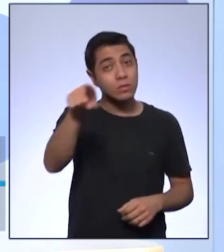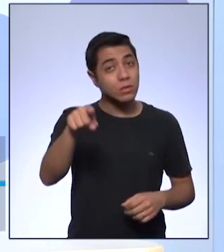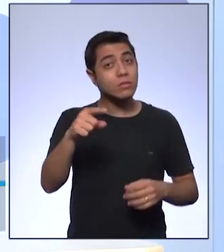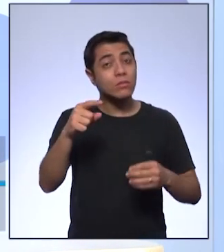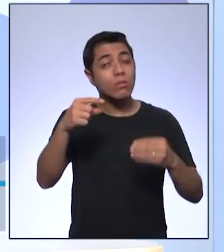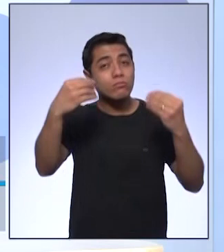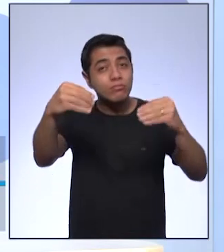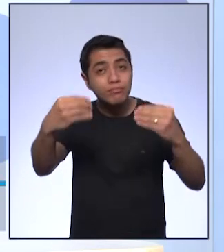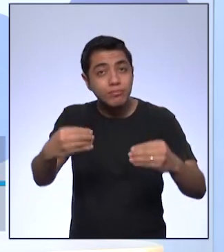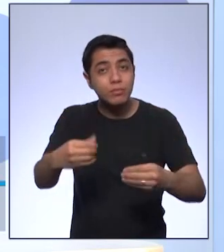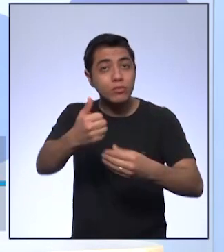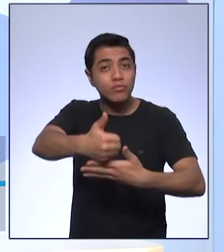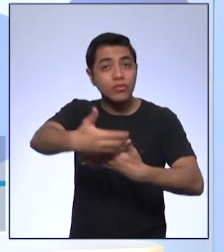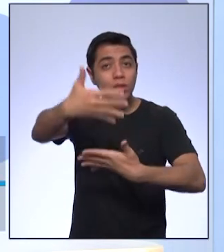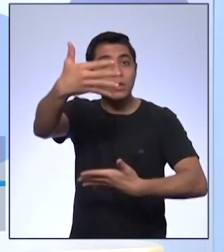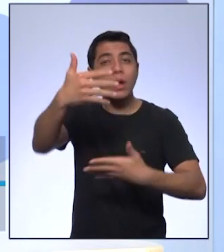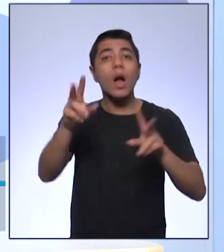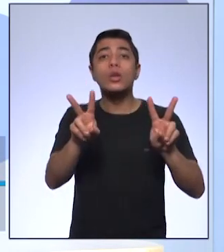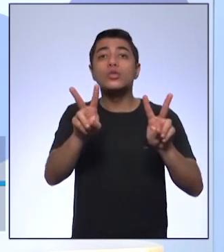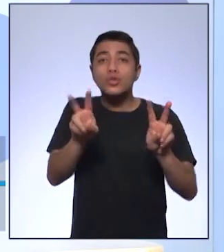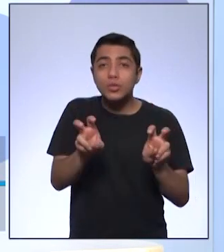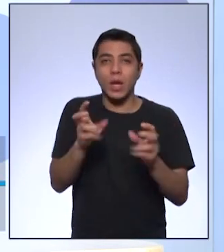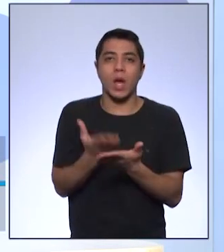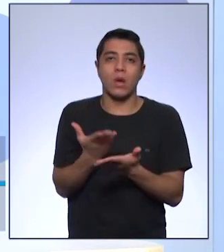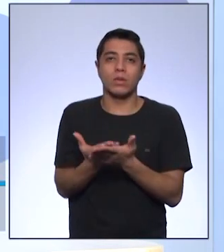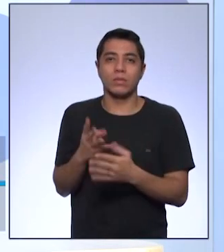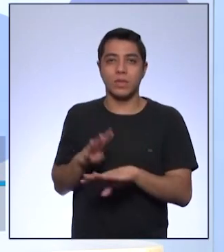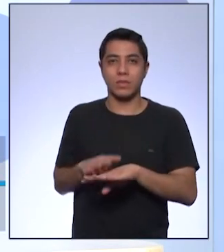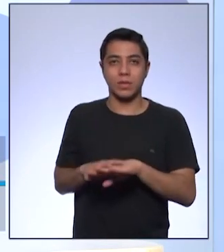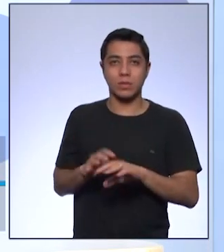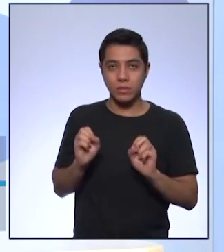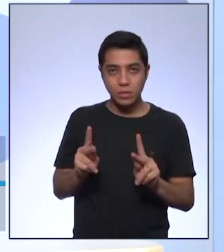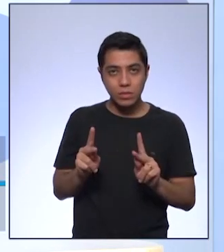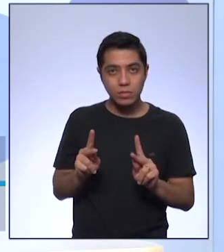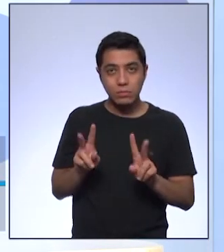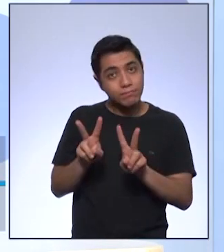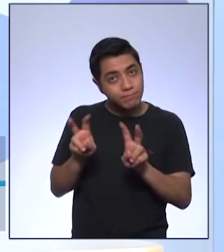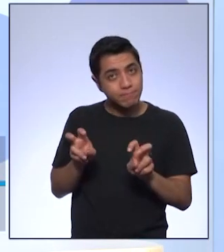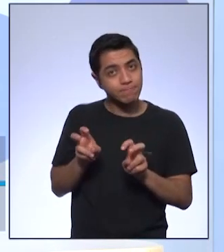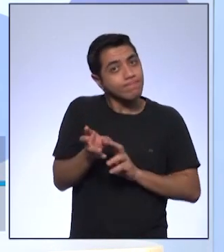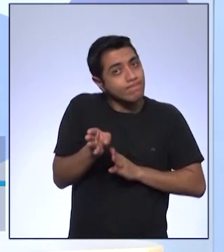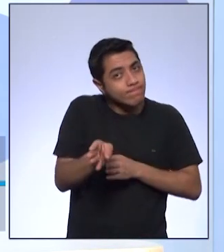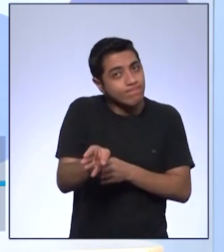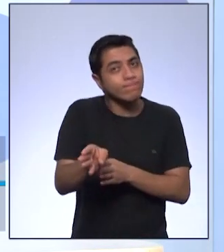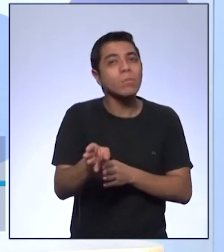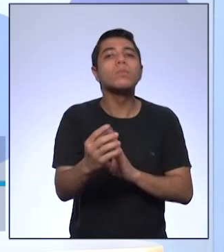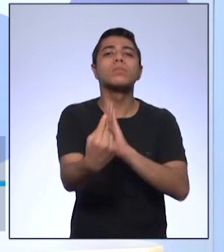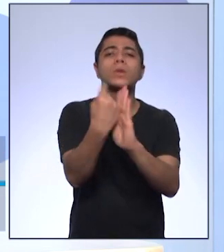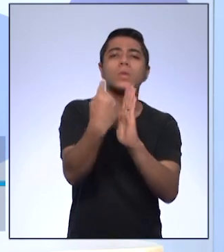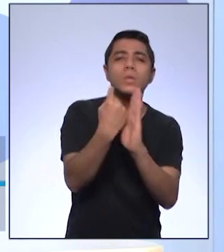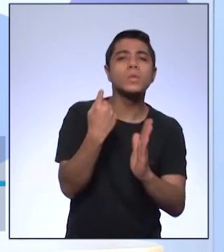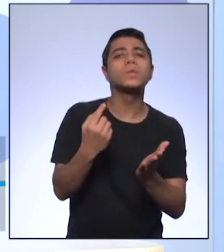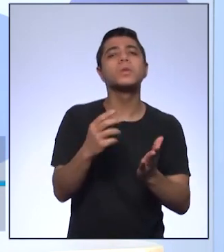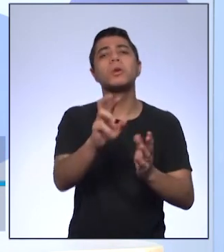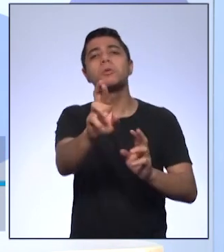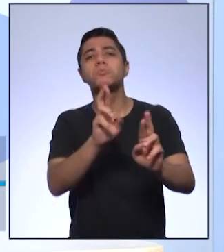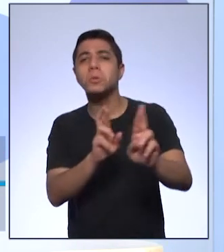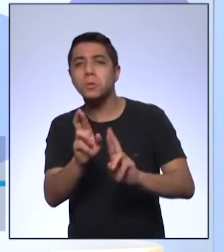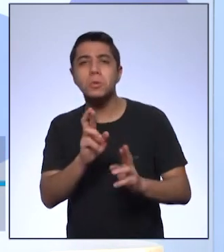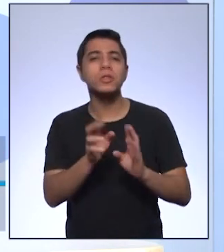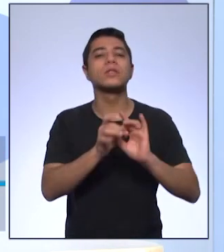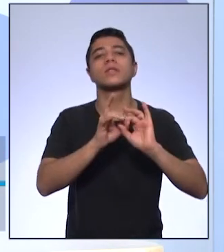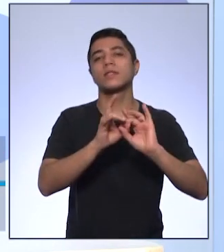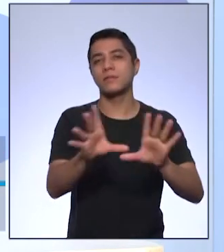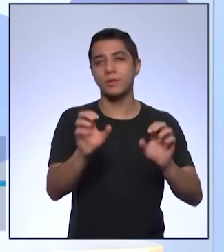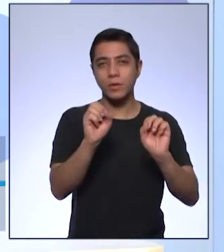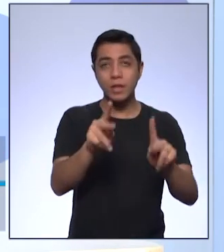à aula, perguntas, respostas, né? Sejam sempre participativos, pertinentes à aula. É muito